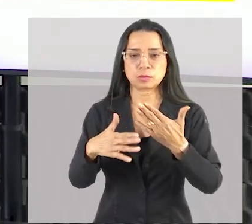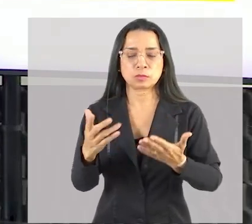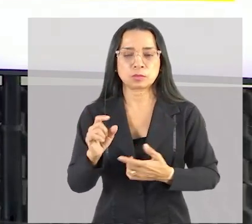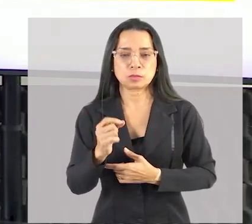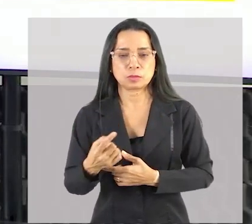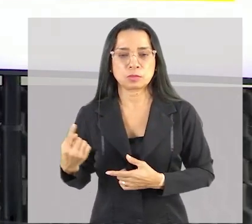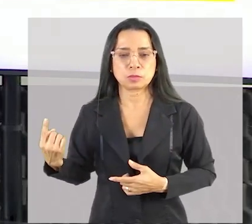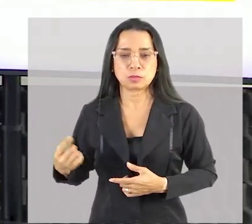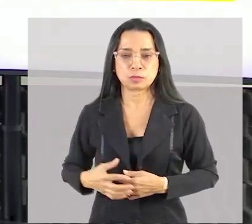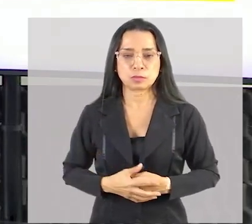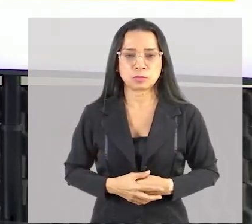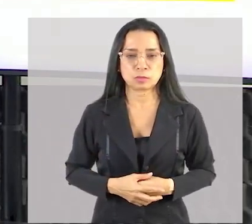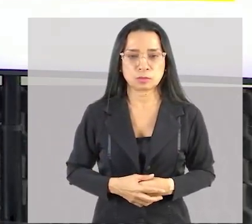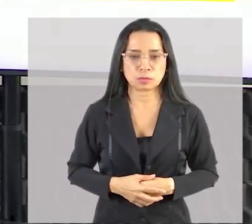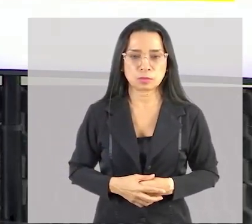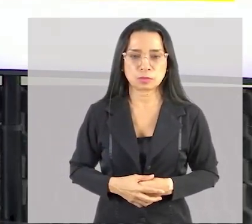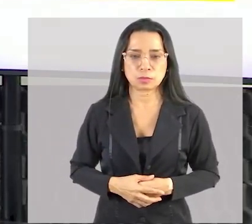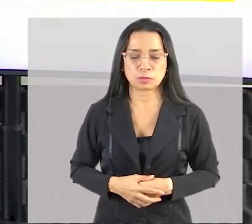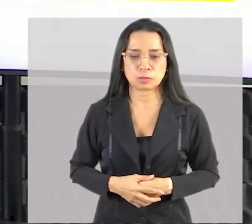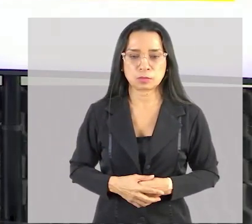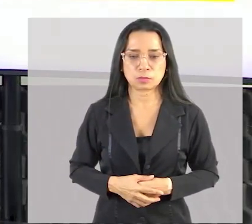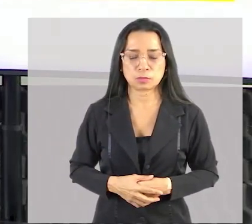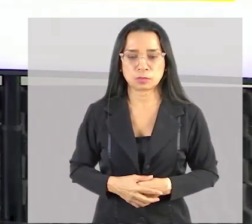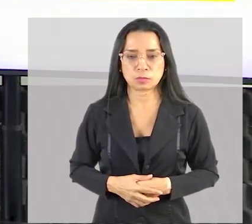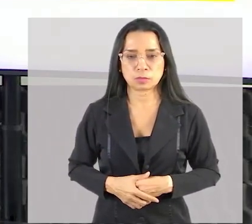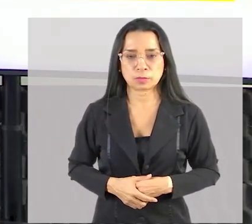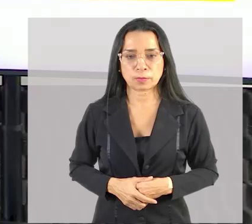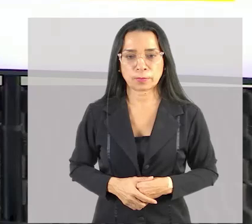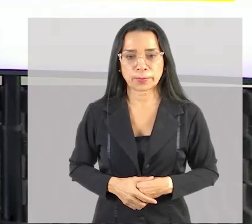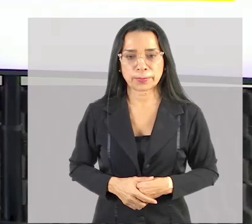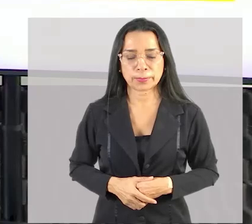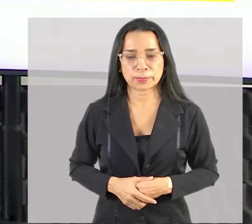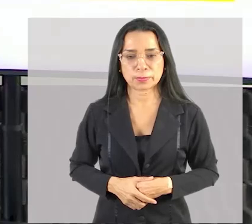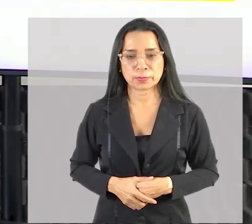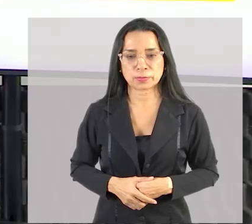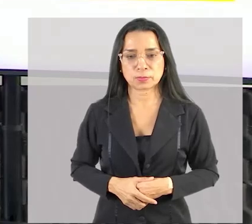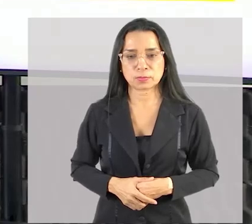essa questão sem problema nenhum, tá? Sem problema algum.